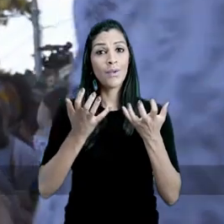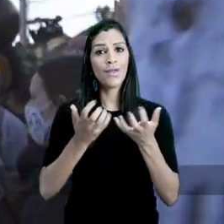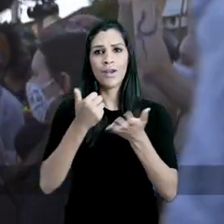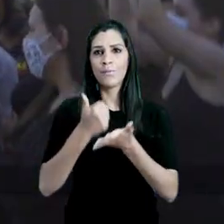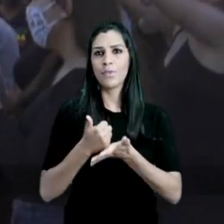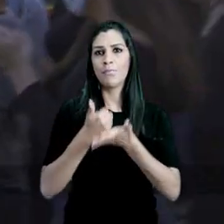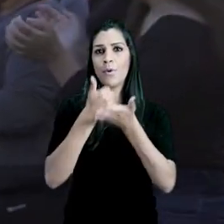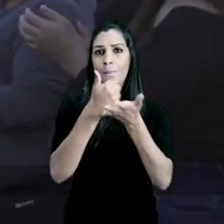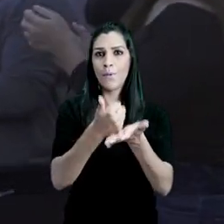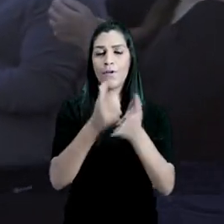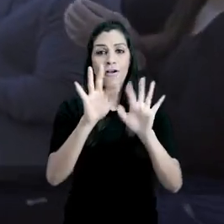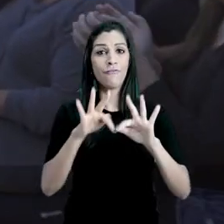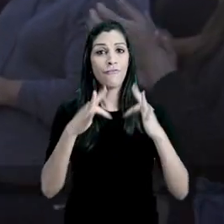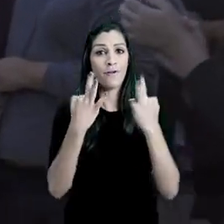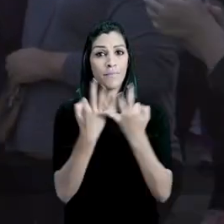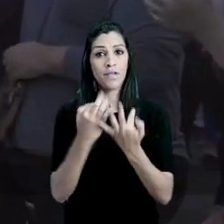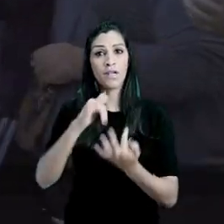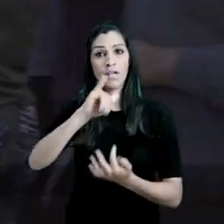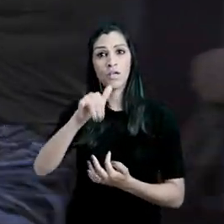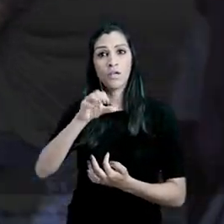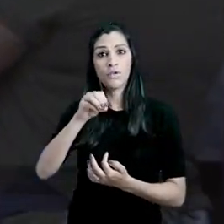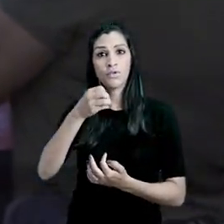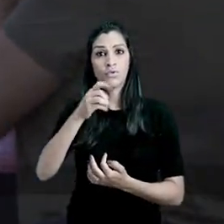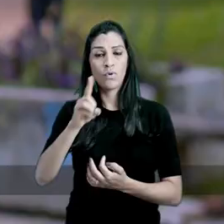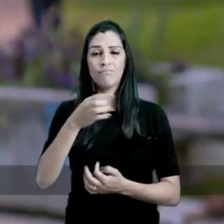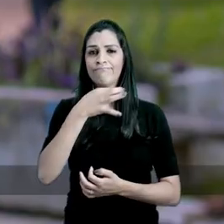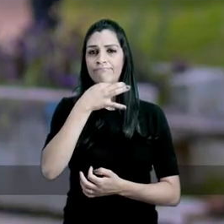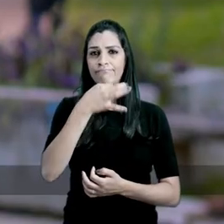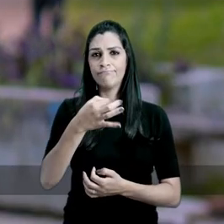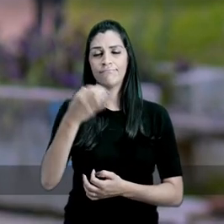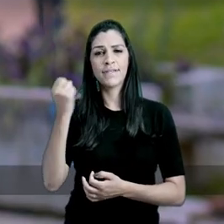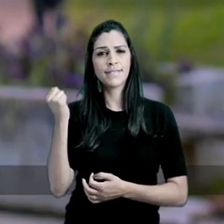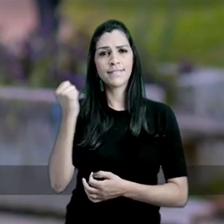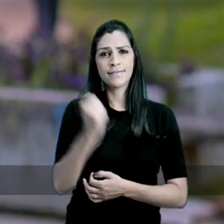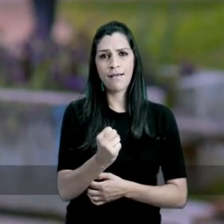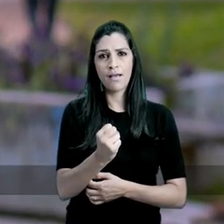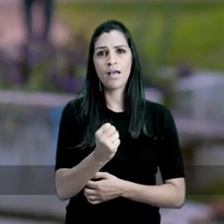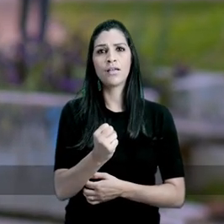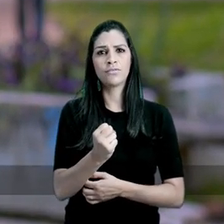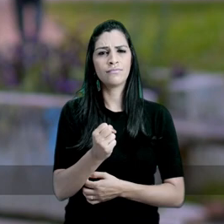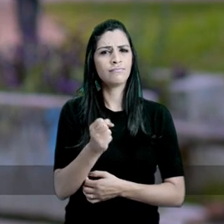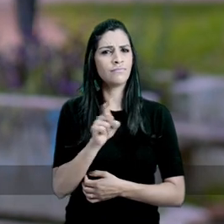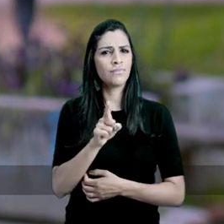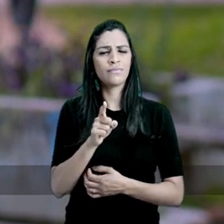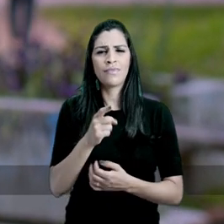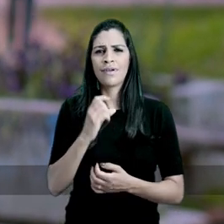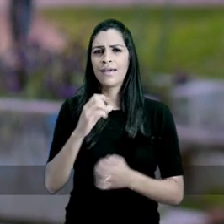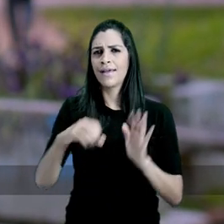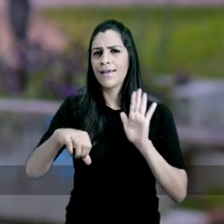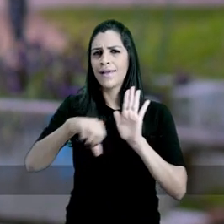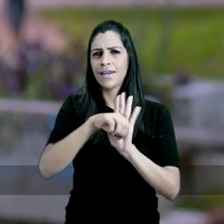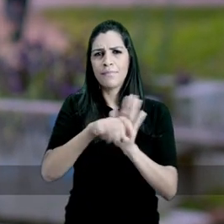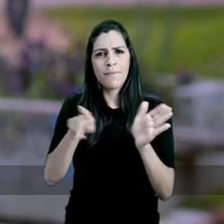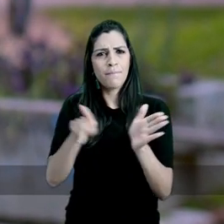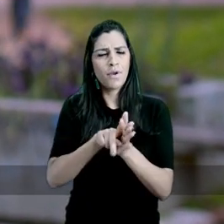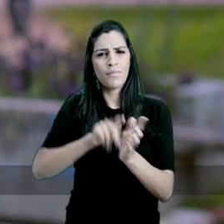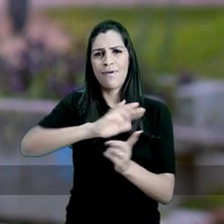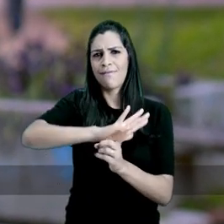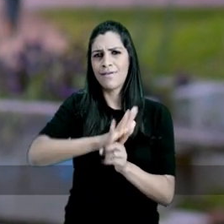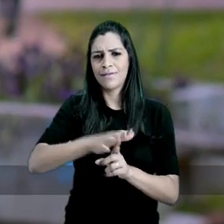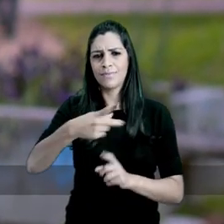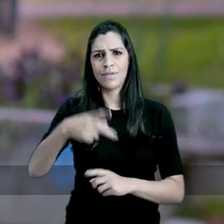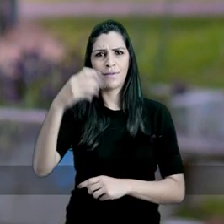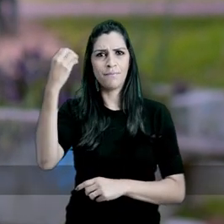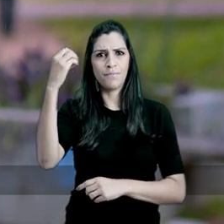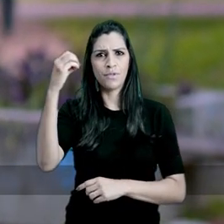Quero expressar minha solidariedade à família de João Alberto, brutalmente assassinado em mais um inaceitável crime de racismo